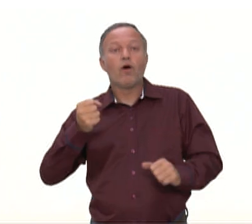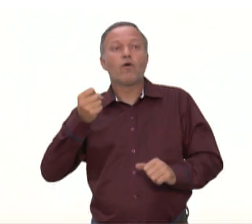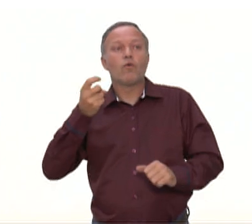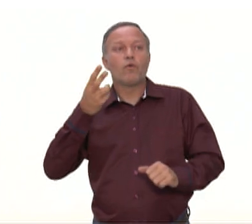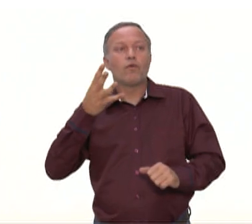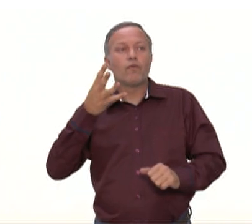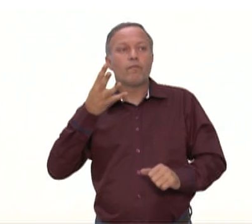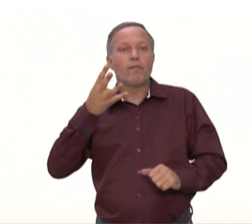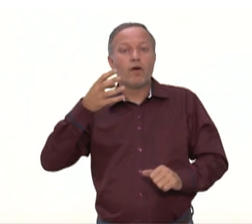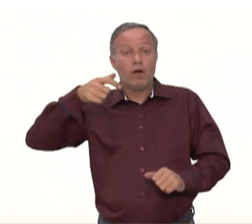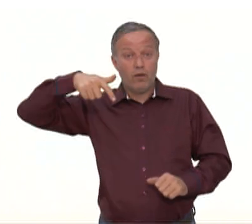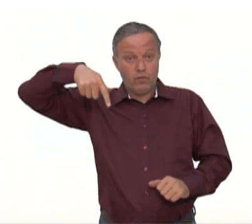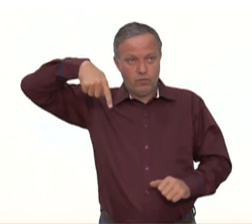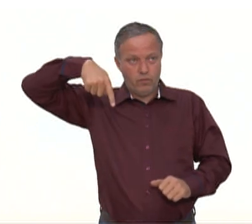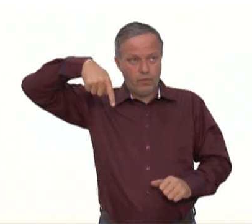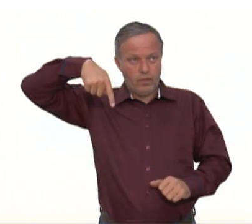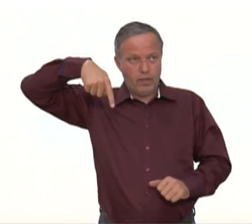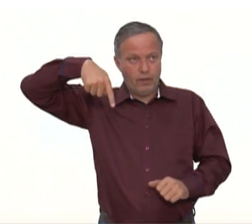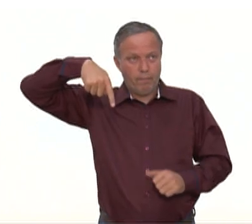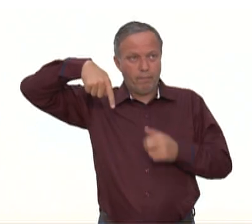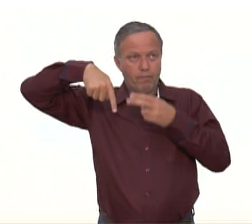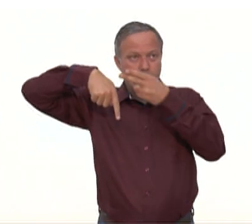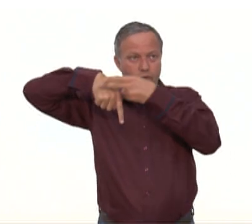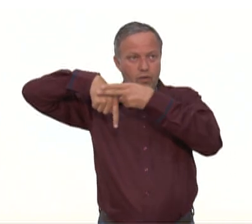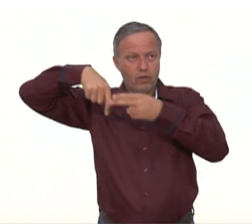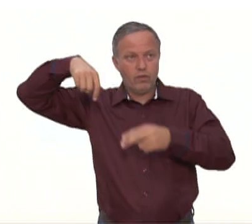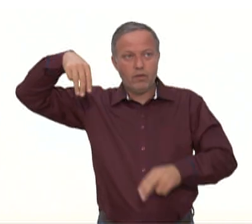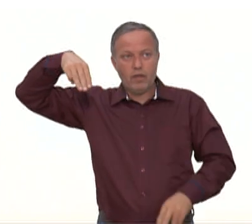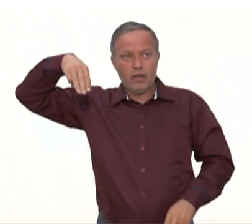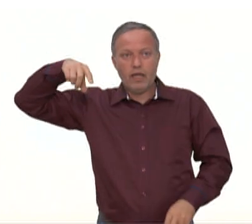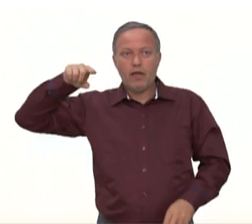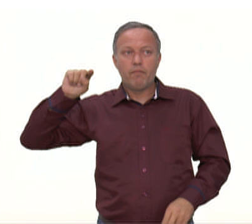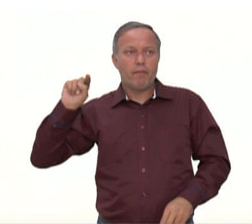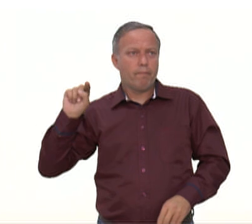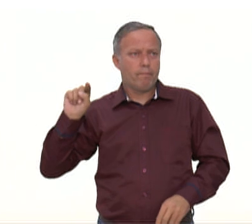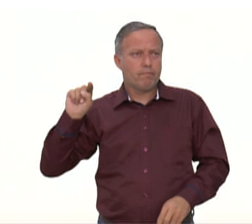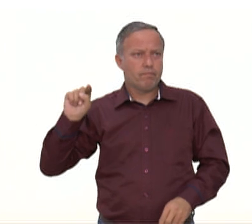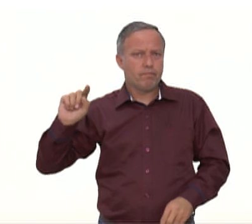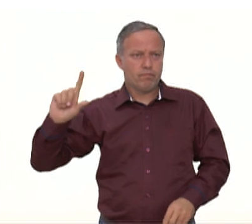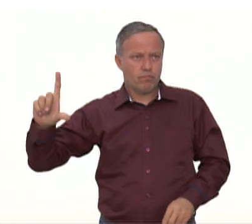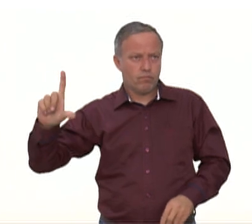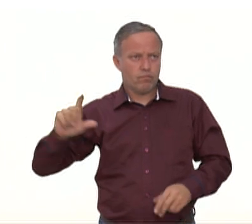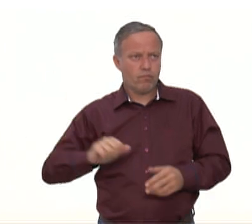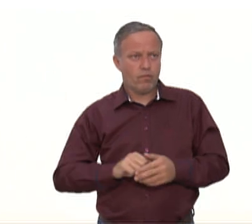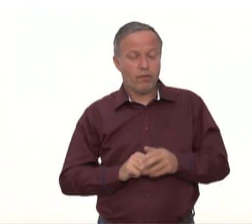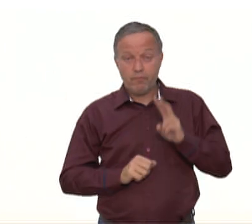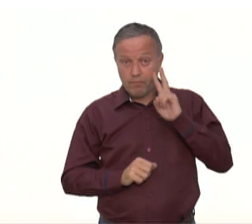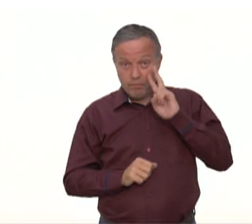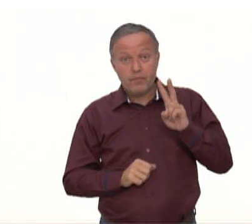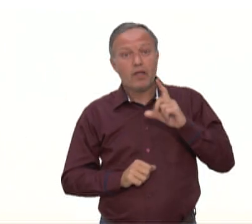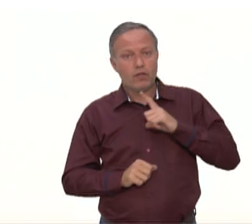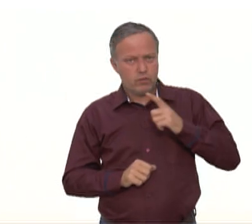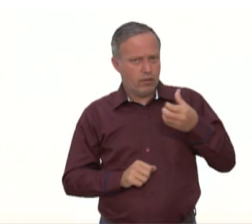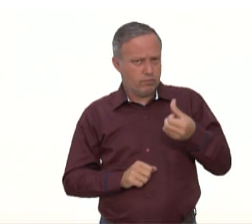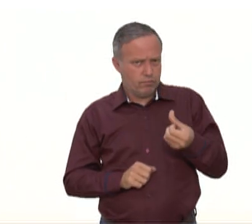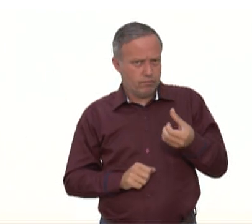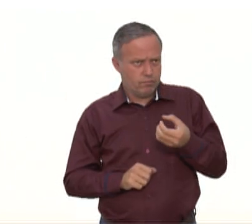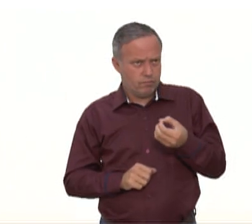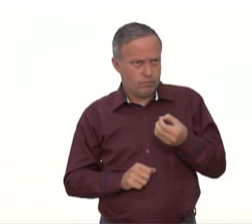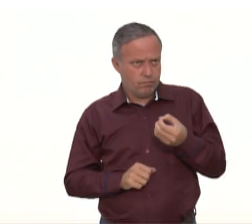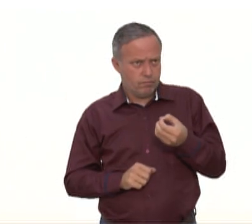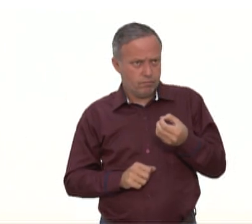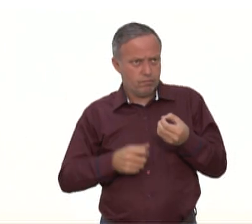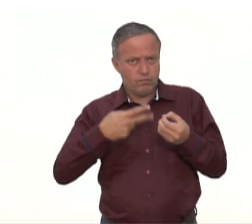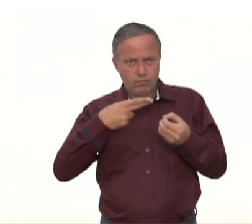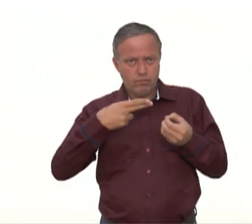de calor, vimos que vale 600, vimos também que a massa vale correspondente a 50 gramas